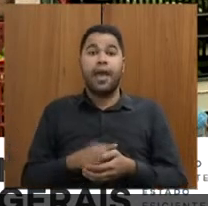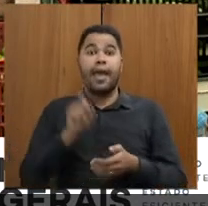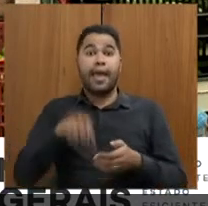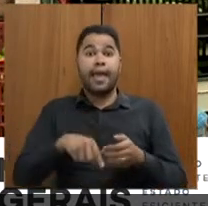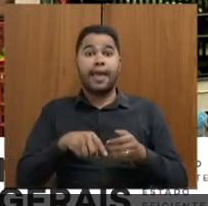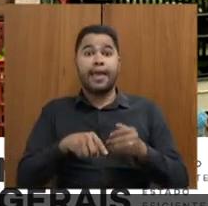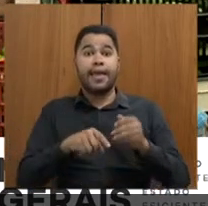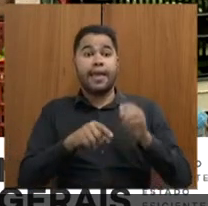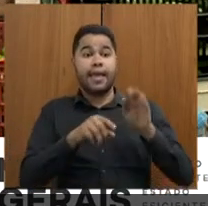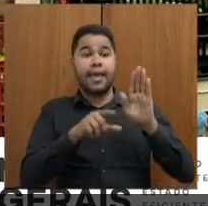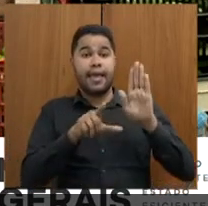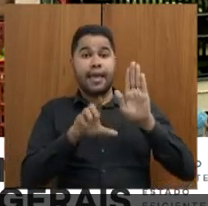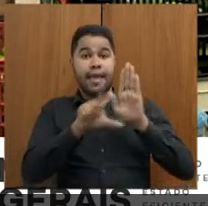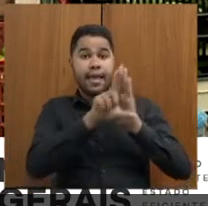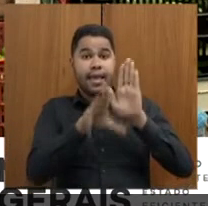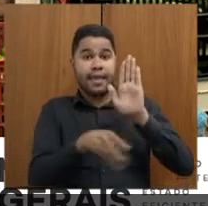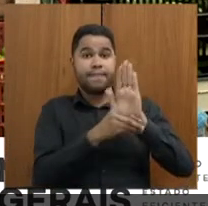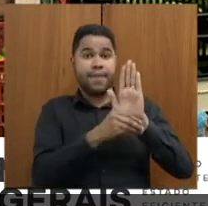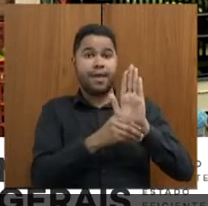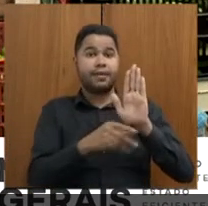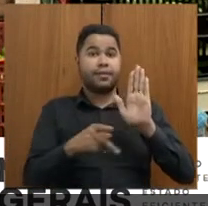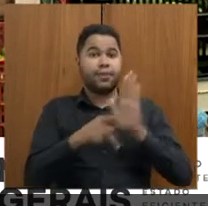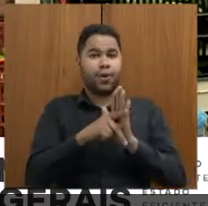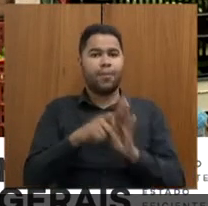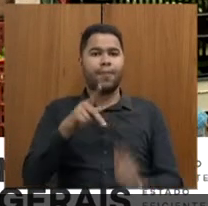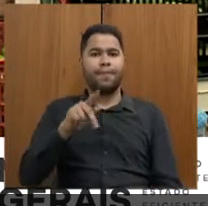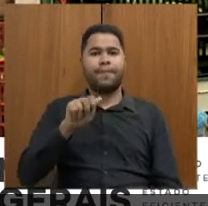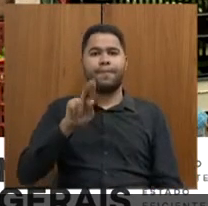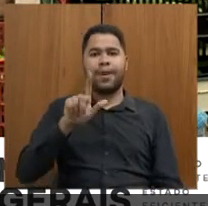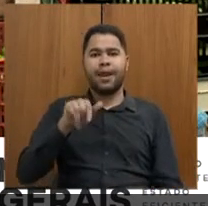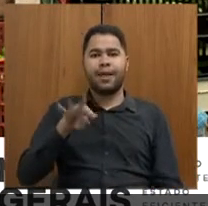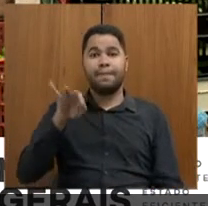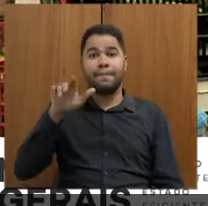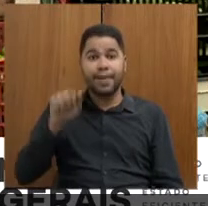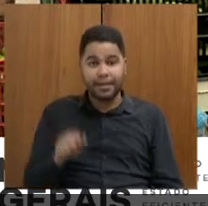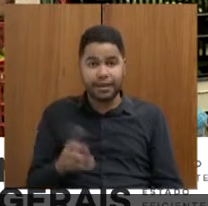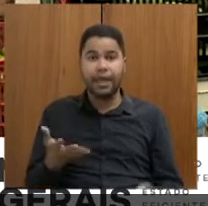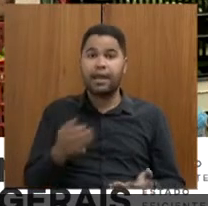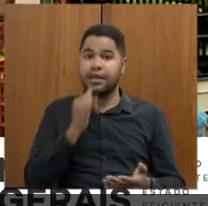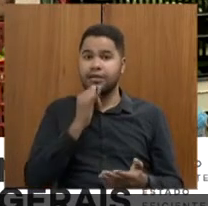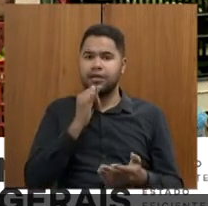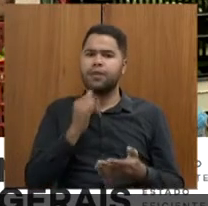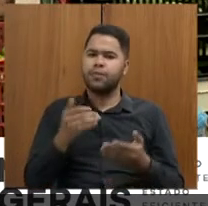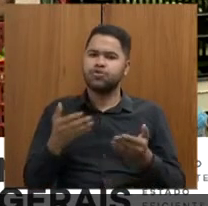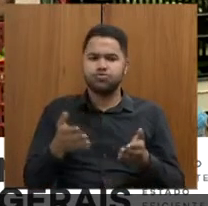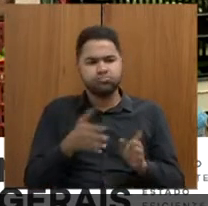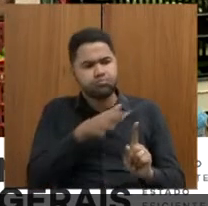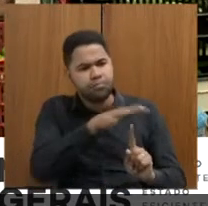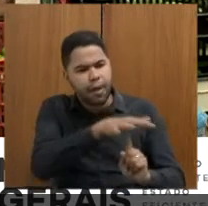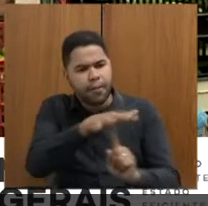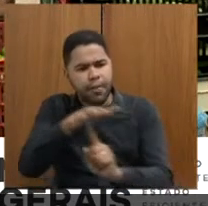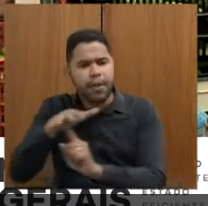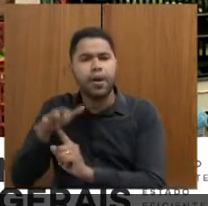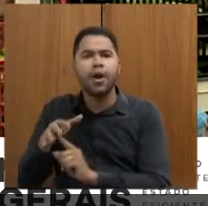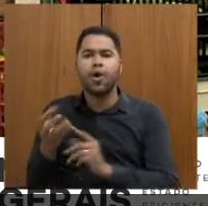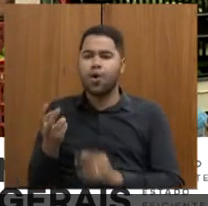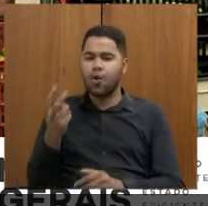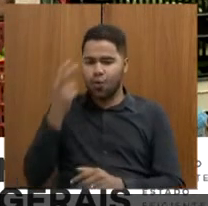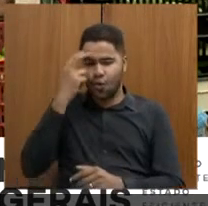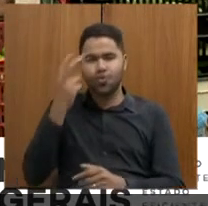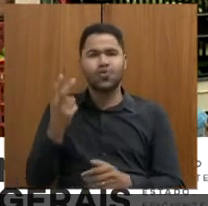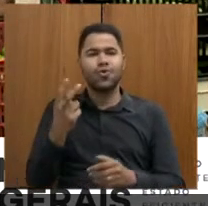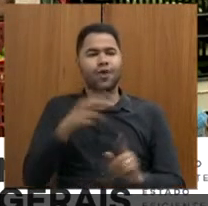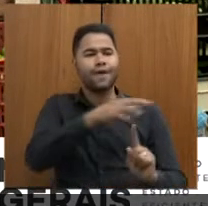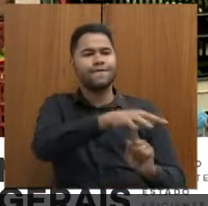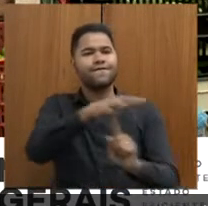também acho que é sensacional você poder oportunizar os produtores de ir em paz e essa cultura da Feira Livre